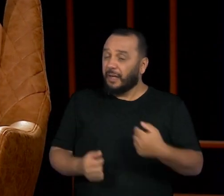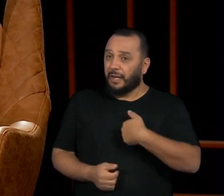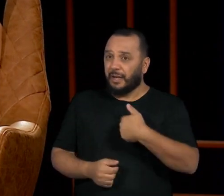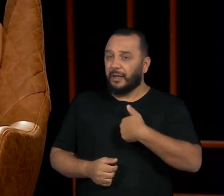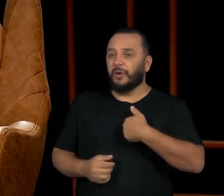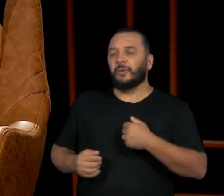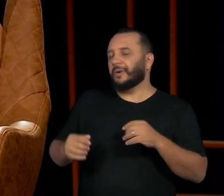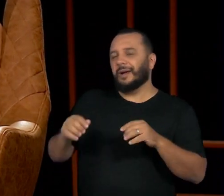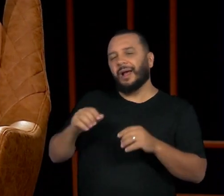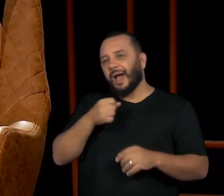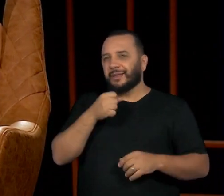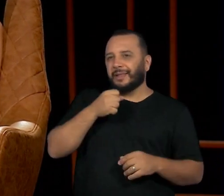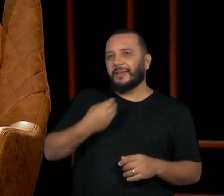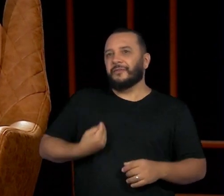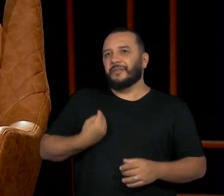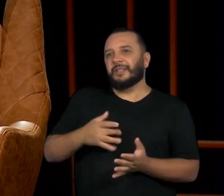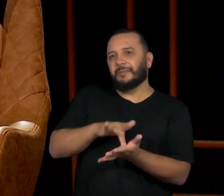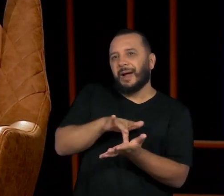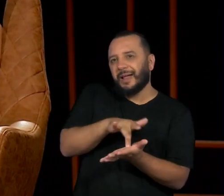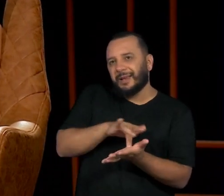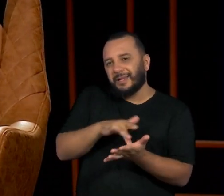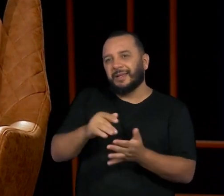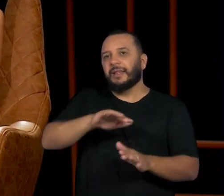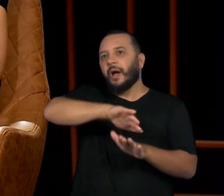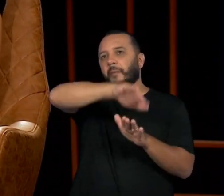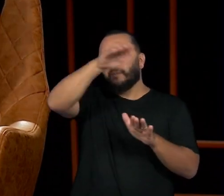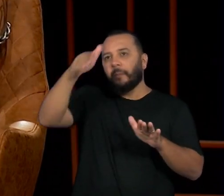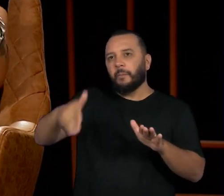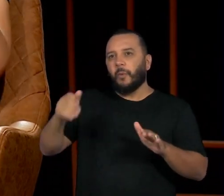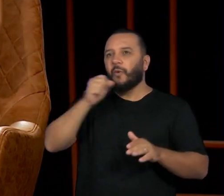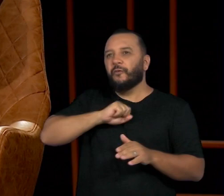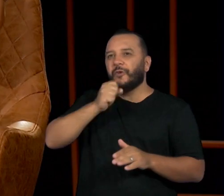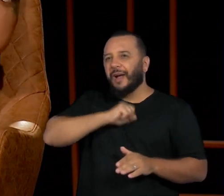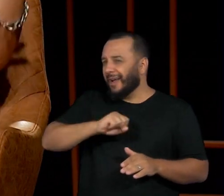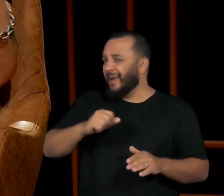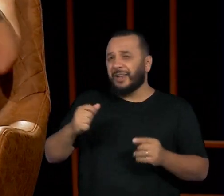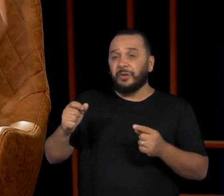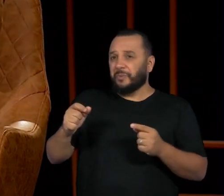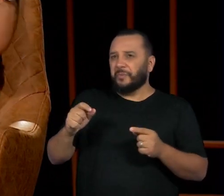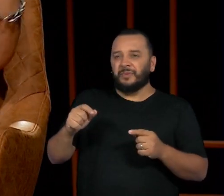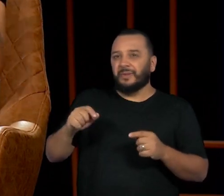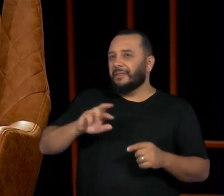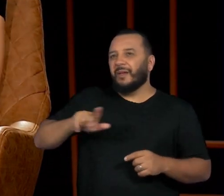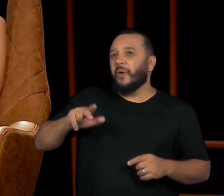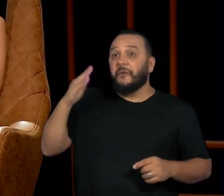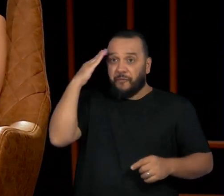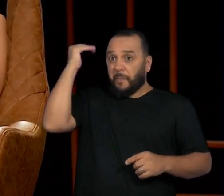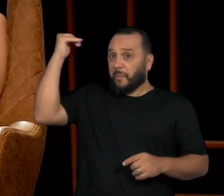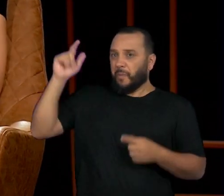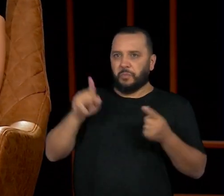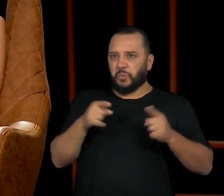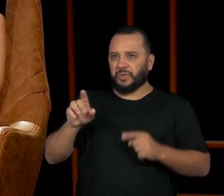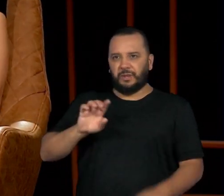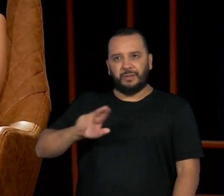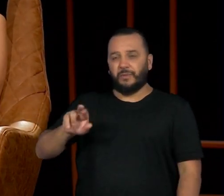Vida de Bailarina, Morro Velho, canções que não estão entre as mais conhecidas. E foi um grande